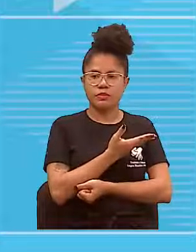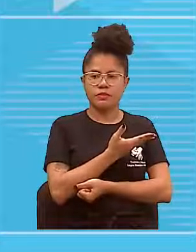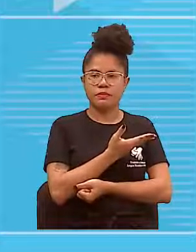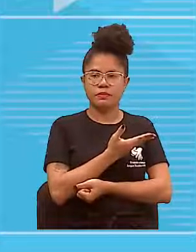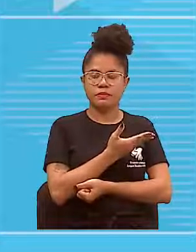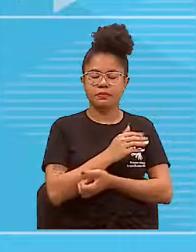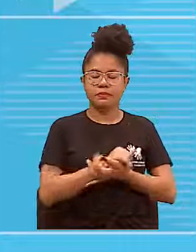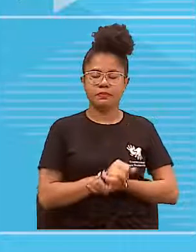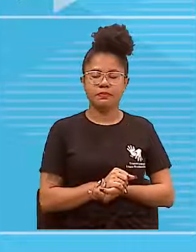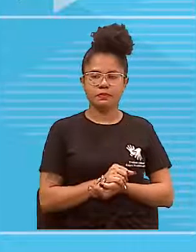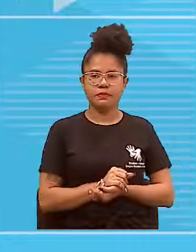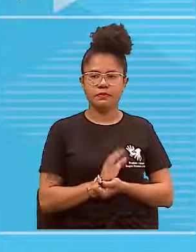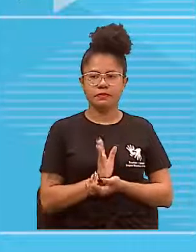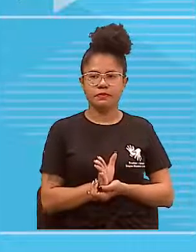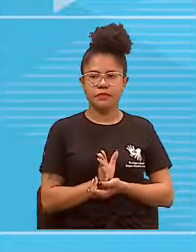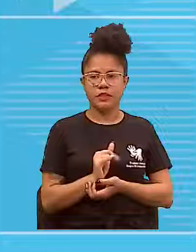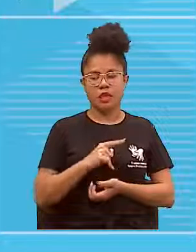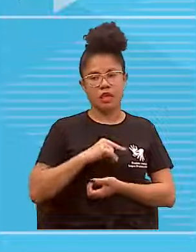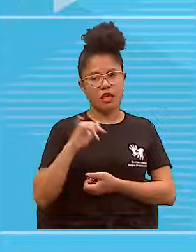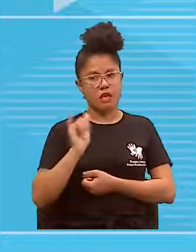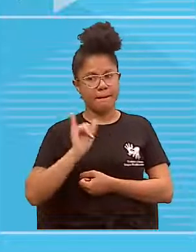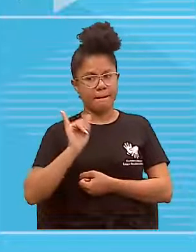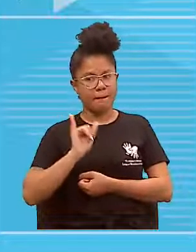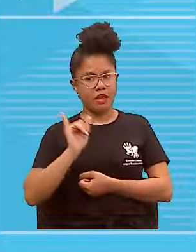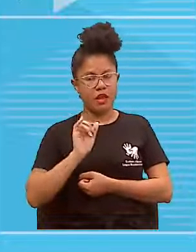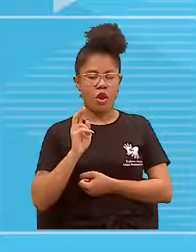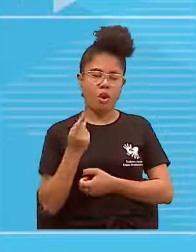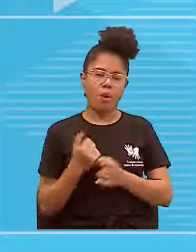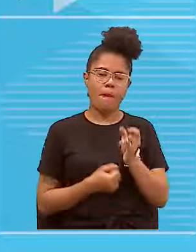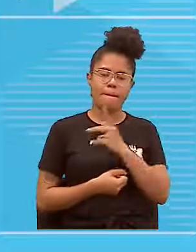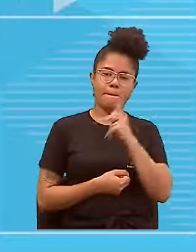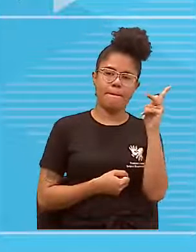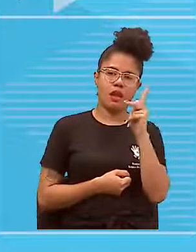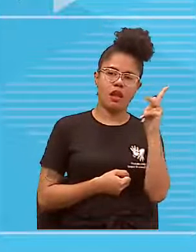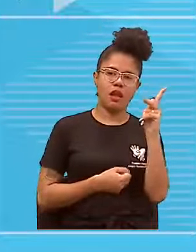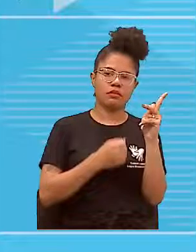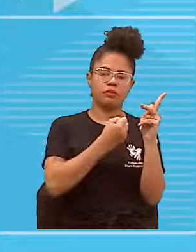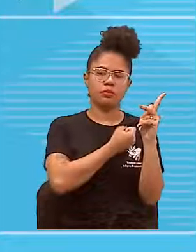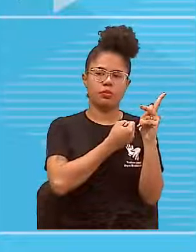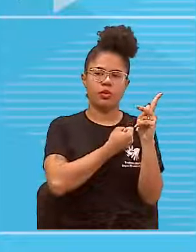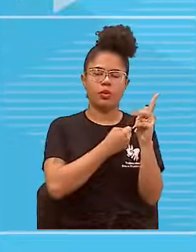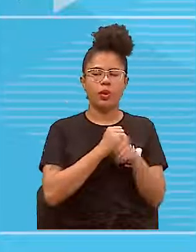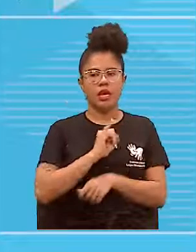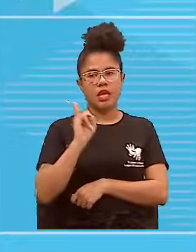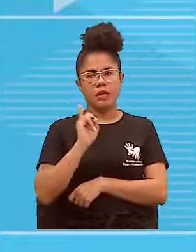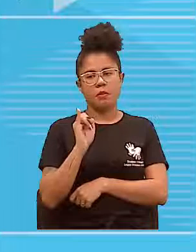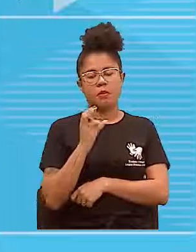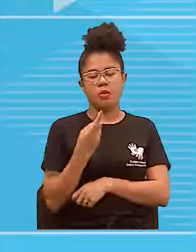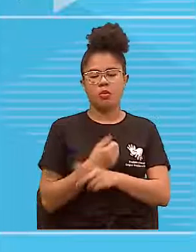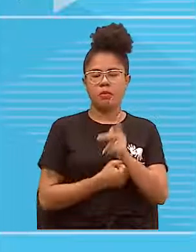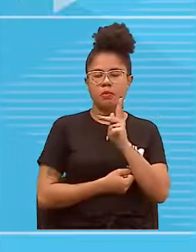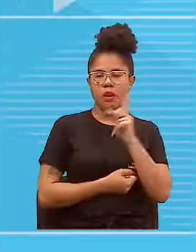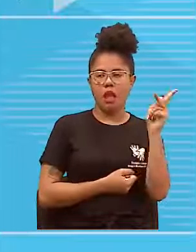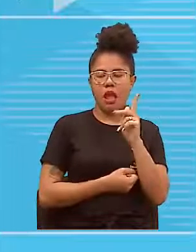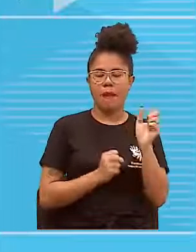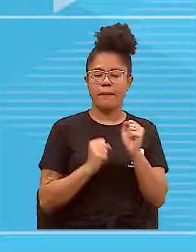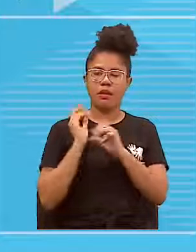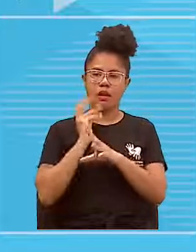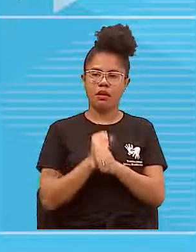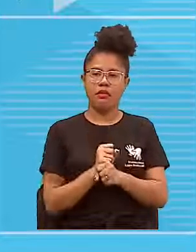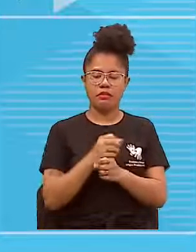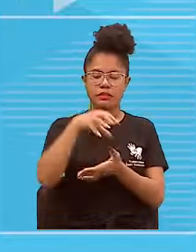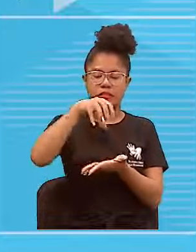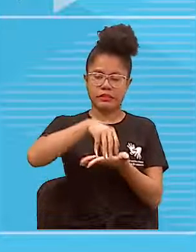esses números são ímpares ou pares. Que forma eu posso calcular a mediana? Está no